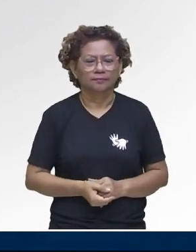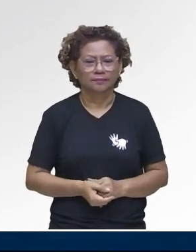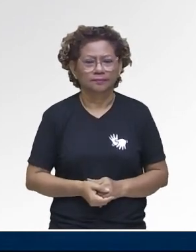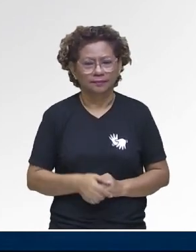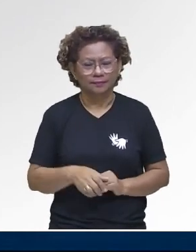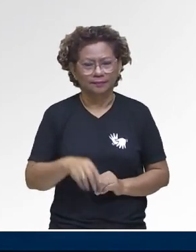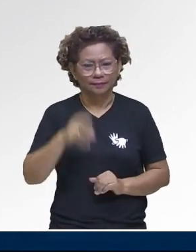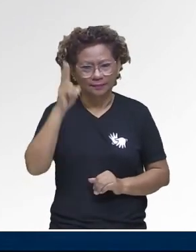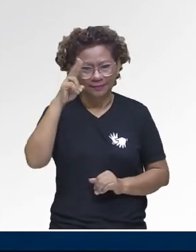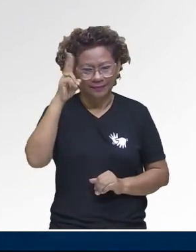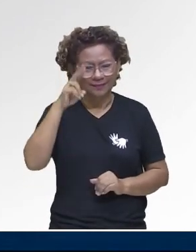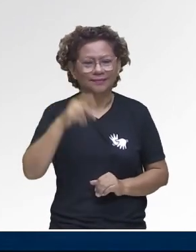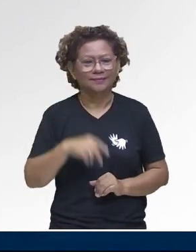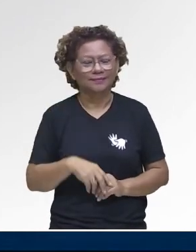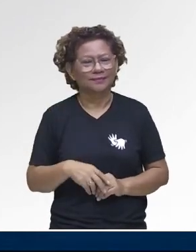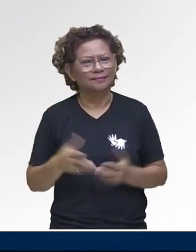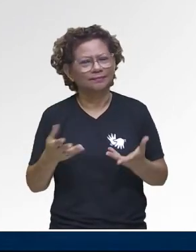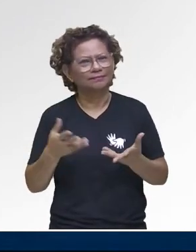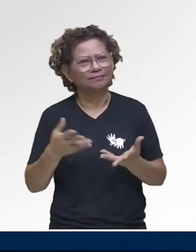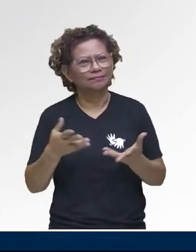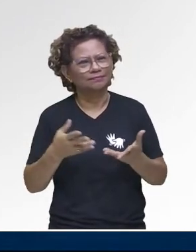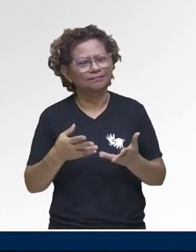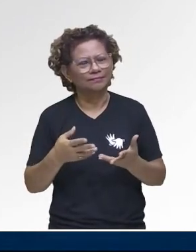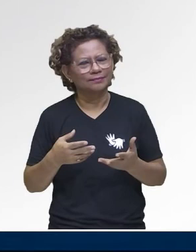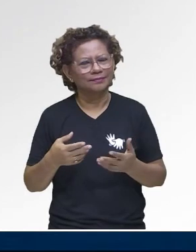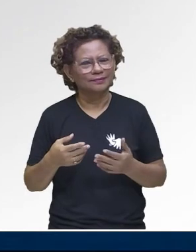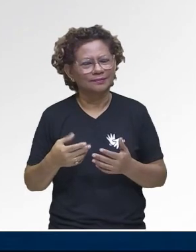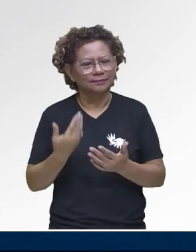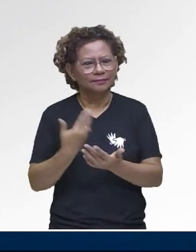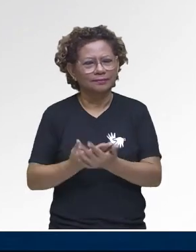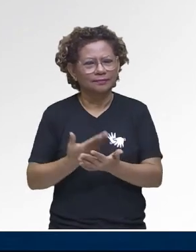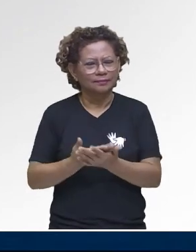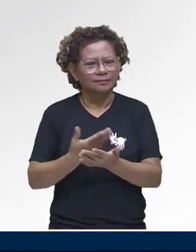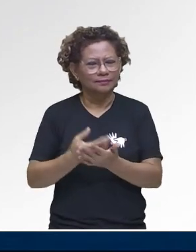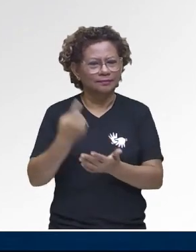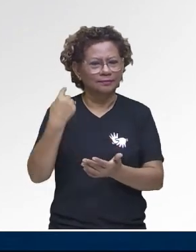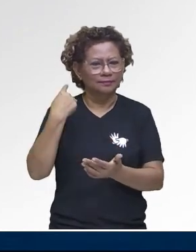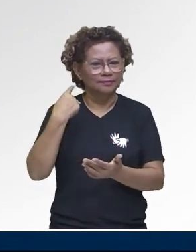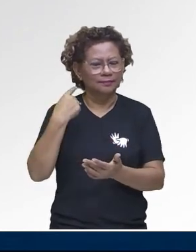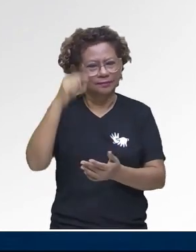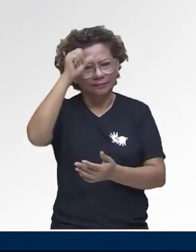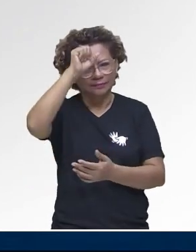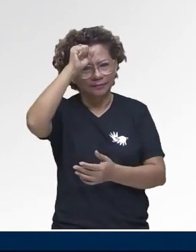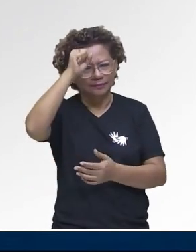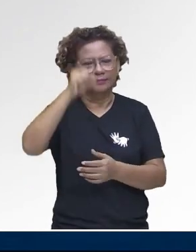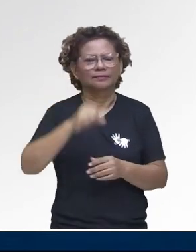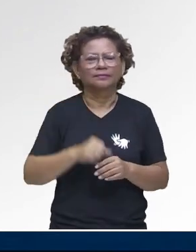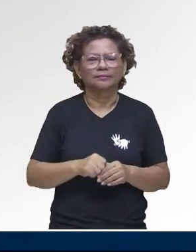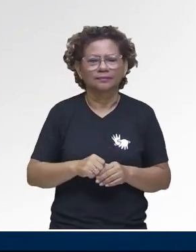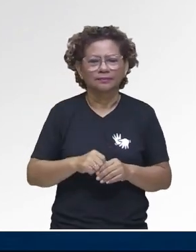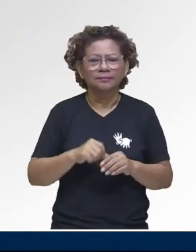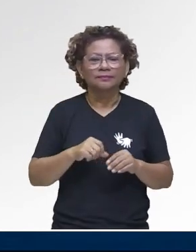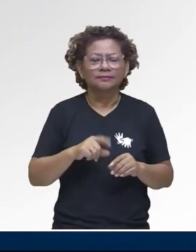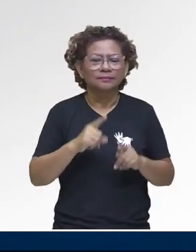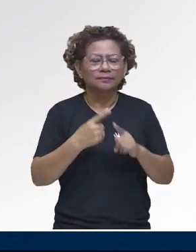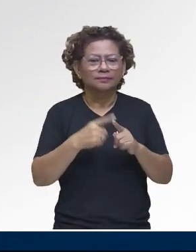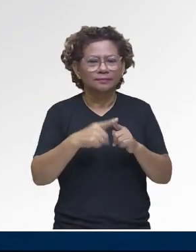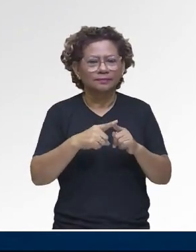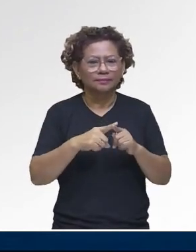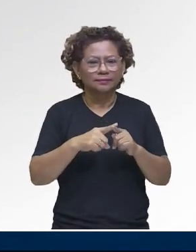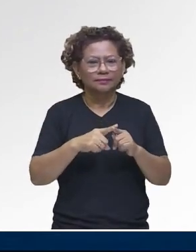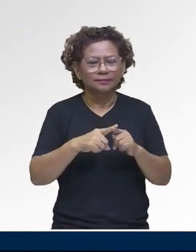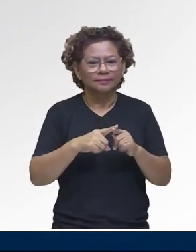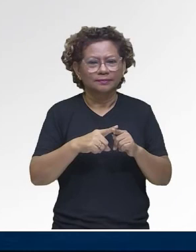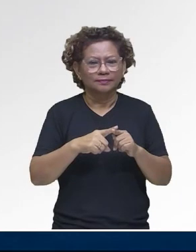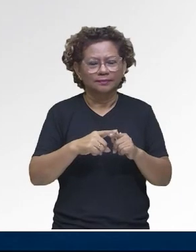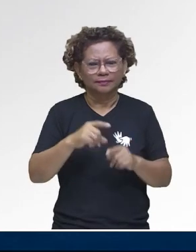conjunto dos números naturais, né? Que é a mesma coisa que números decimais tem a vírgula, mas a forma de resolução não tem problema, olha só. O 0